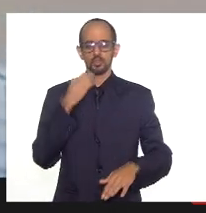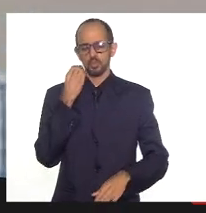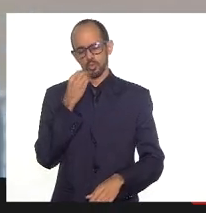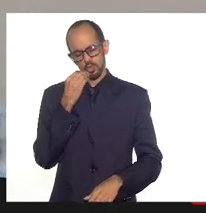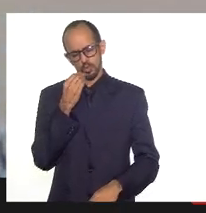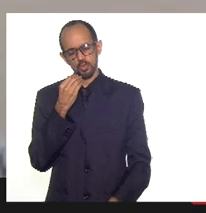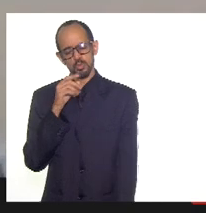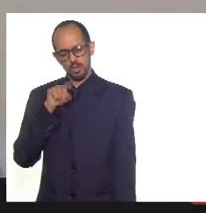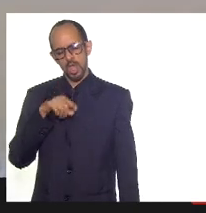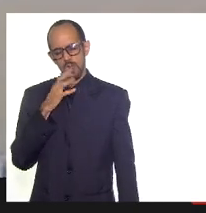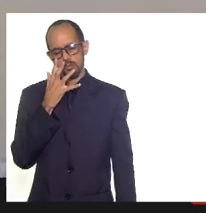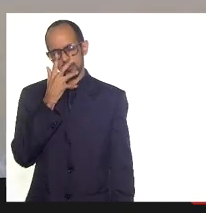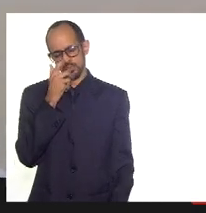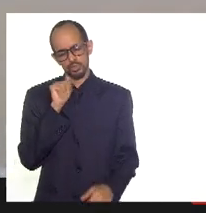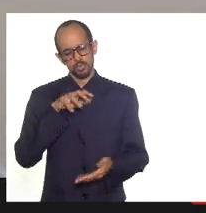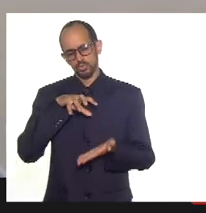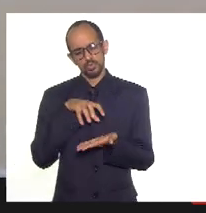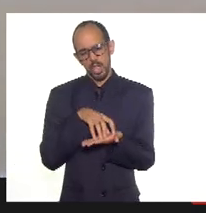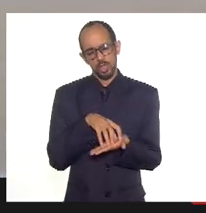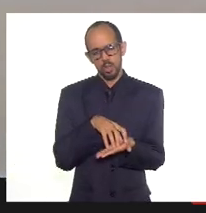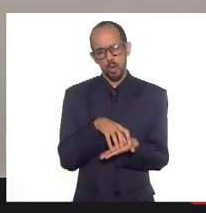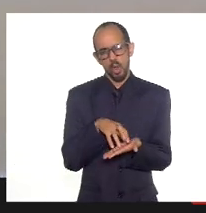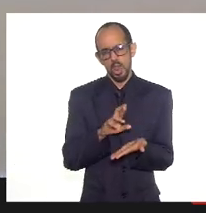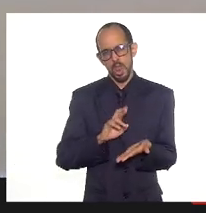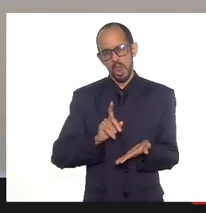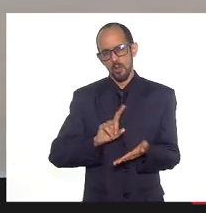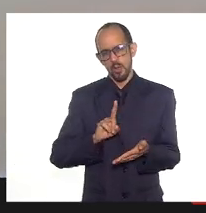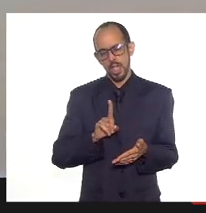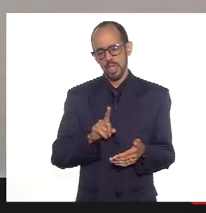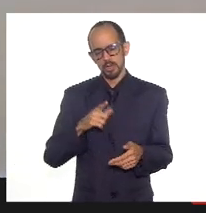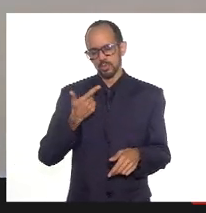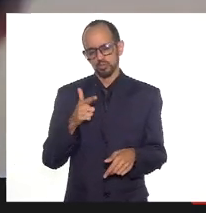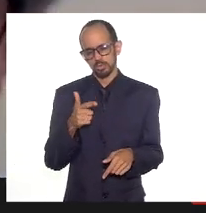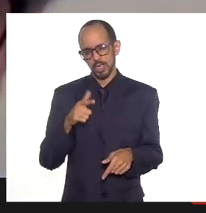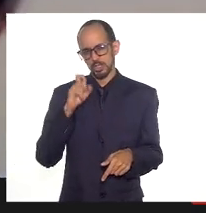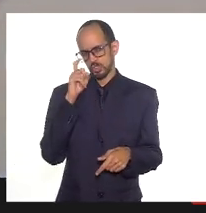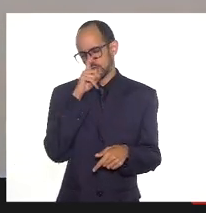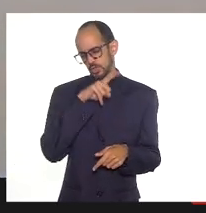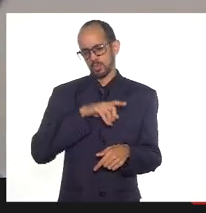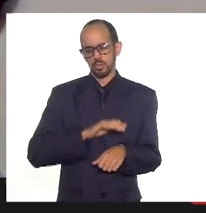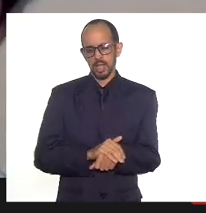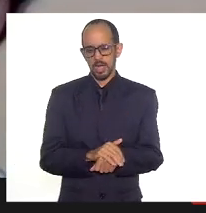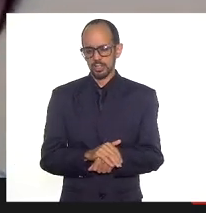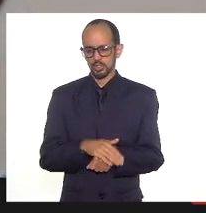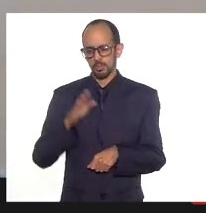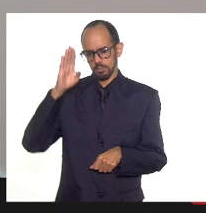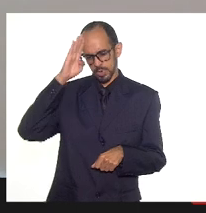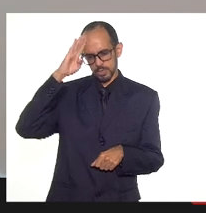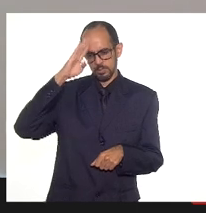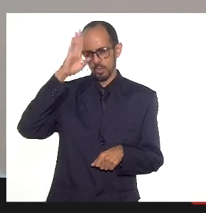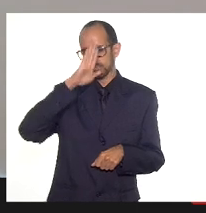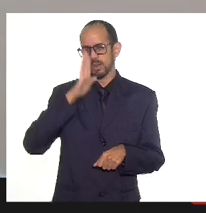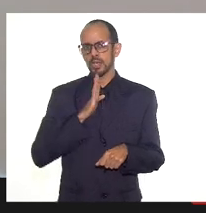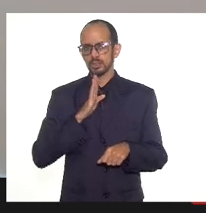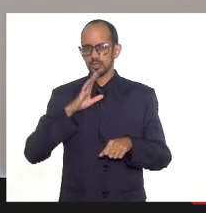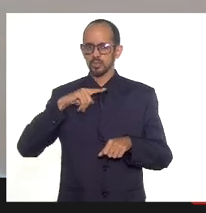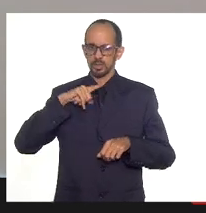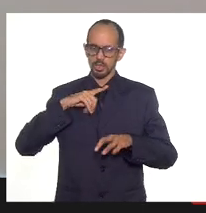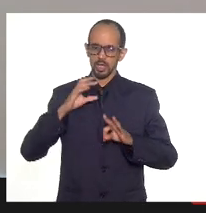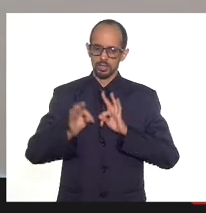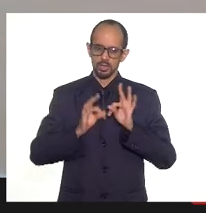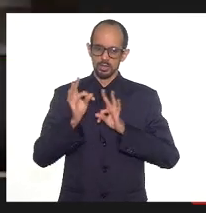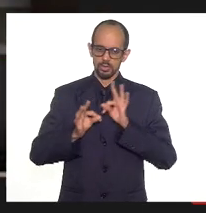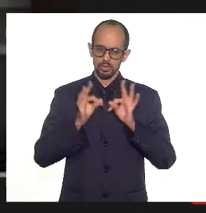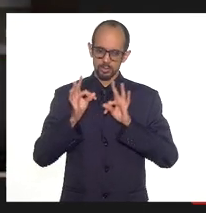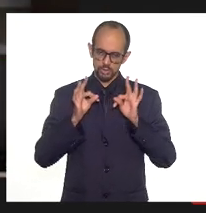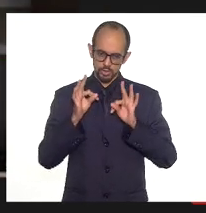setor não é um setor que tem aí dificuldade do ponto de vista, principalmente no Brasil, principalmente pela tecnologia que a Petrobras